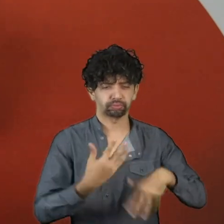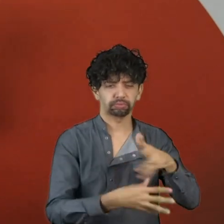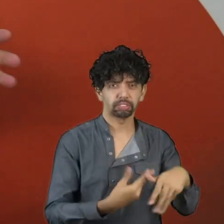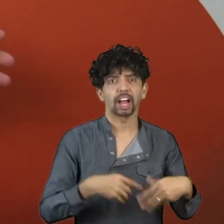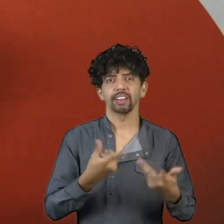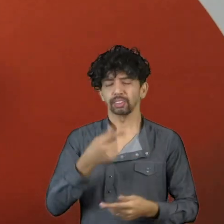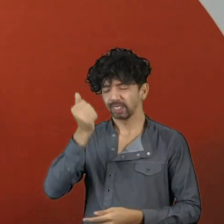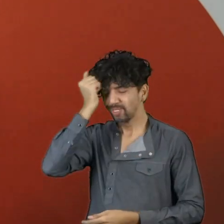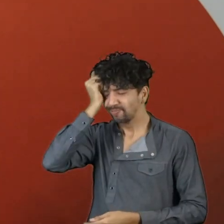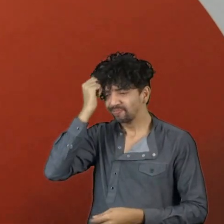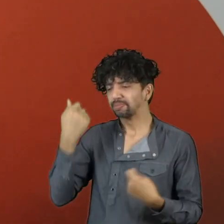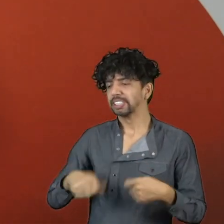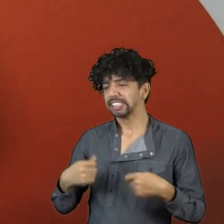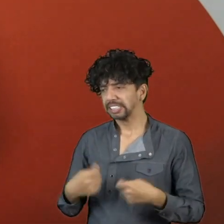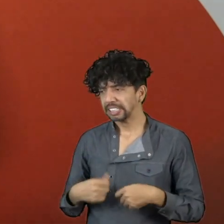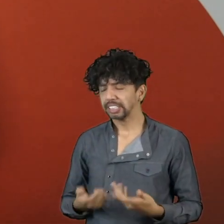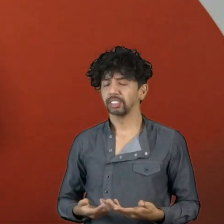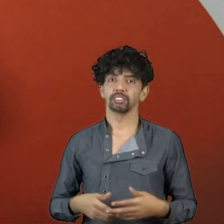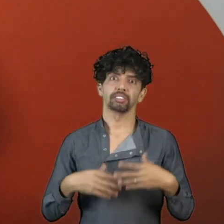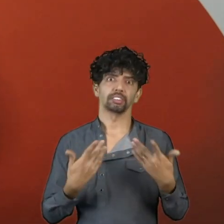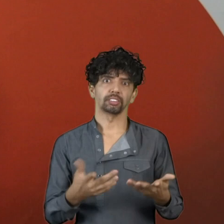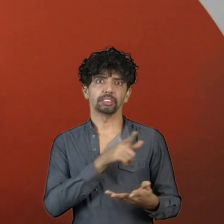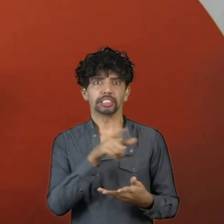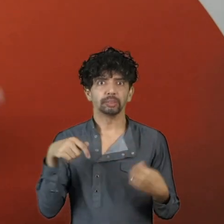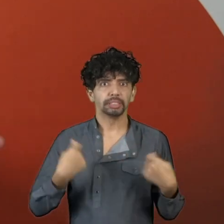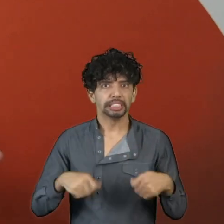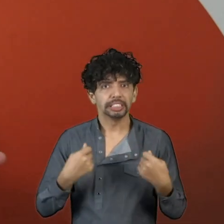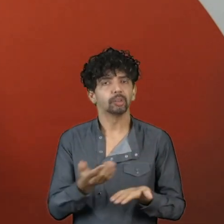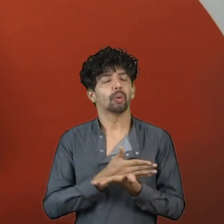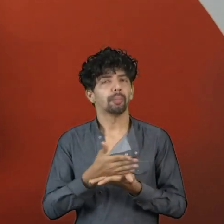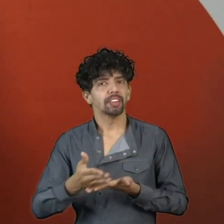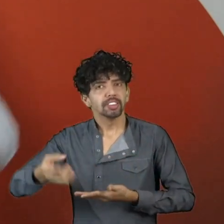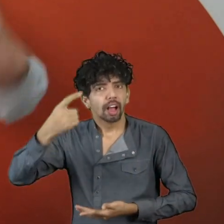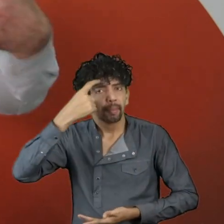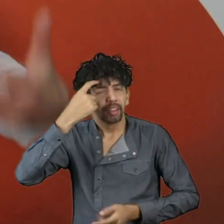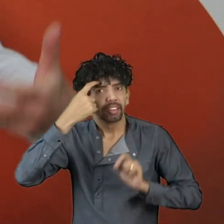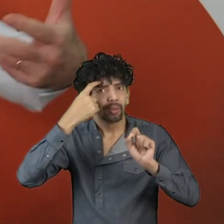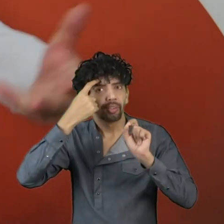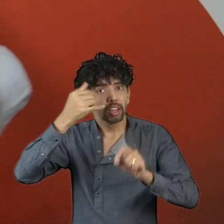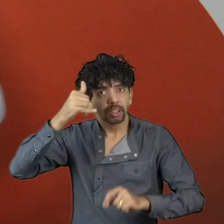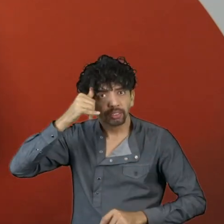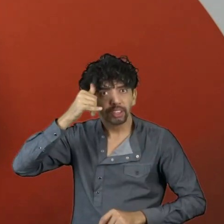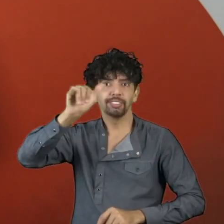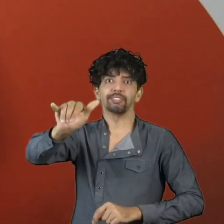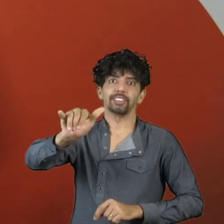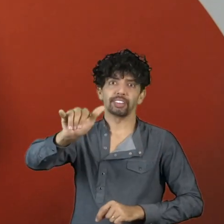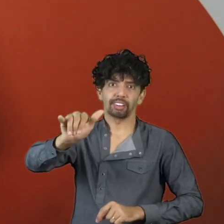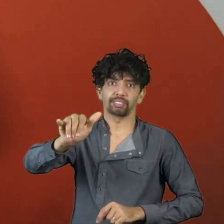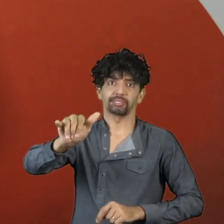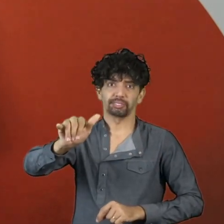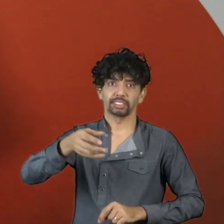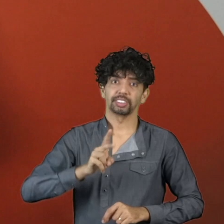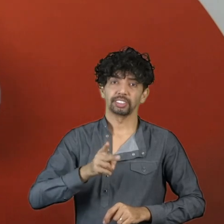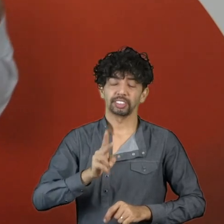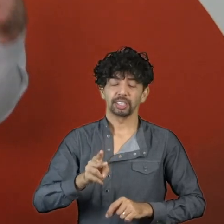nós precisamos parar com esta questão de não sermos preventivos. Nós temos que ser preventivos.